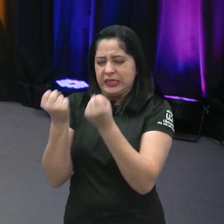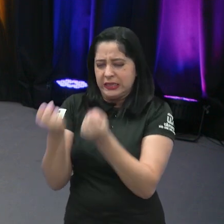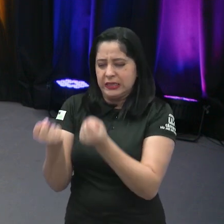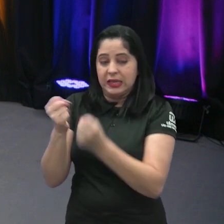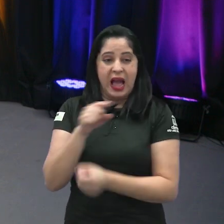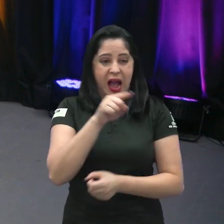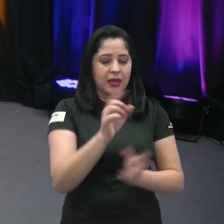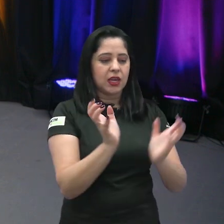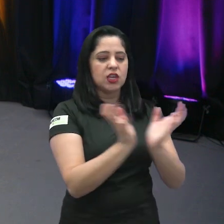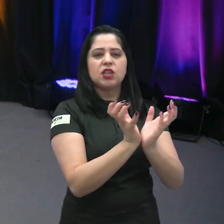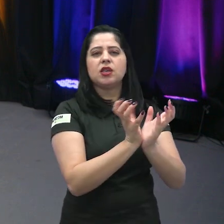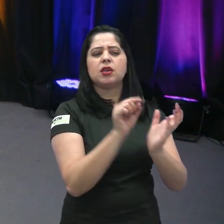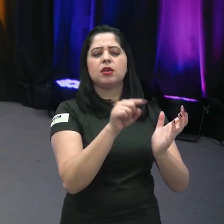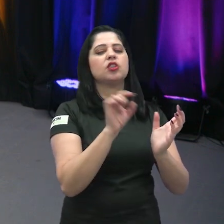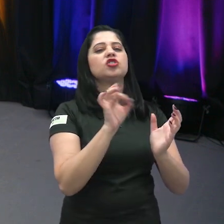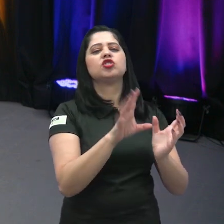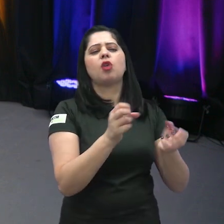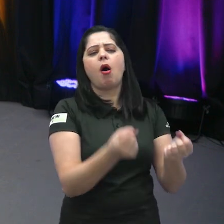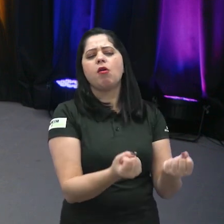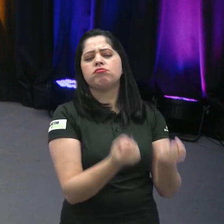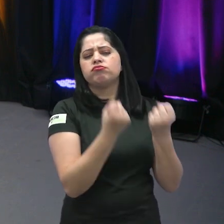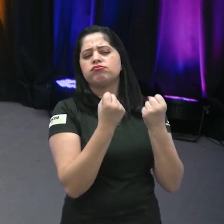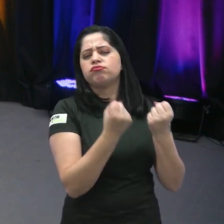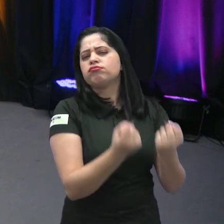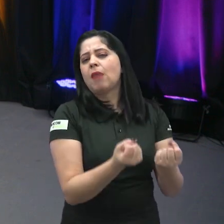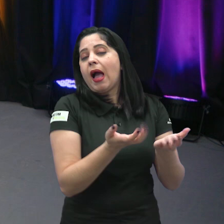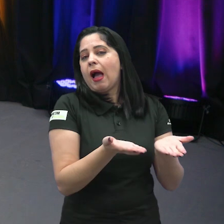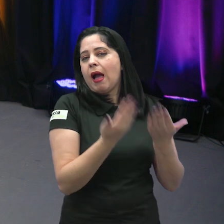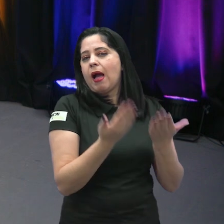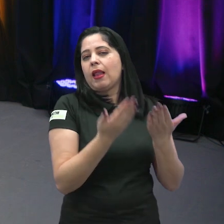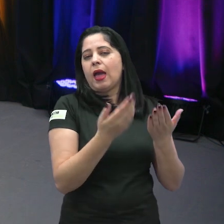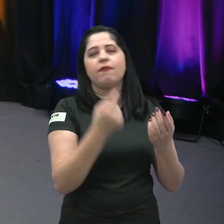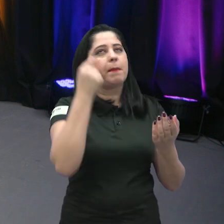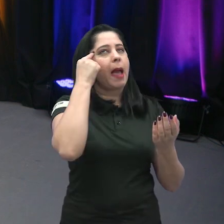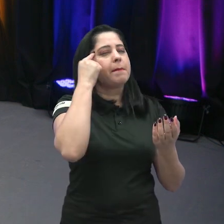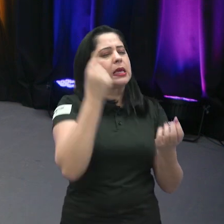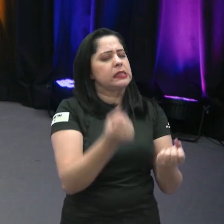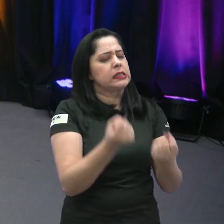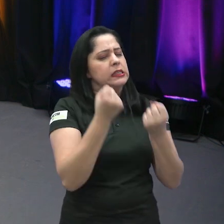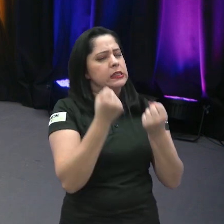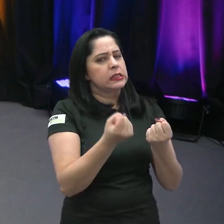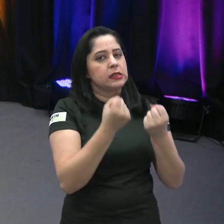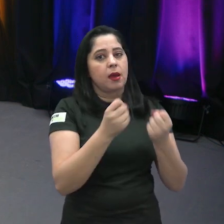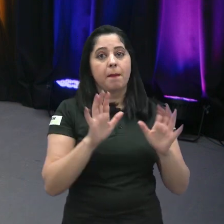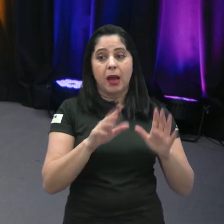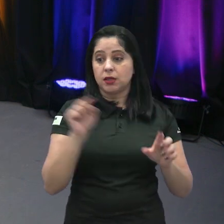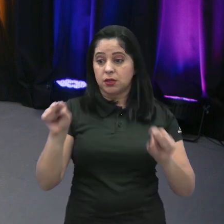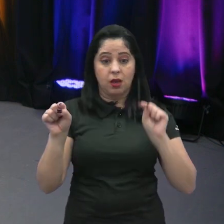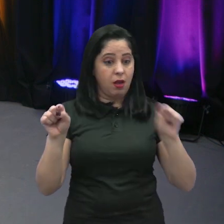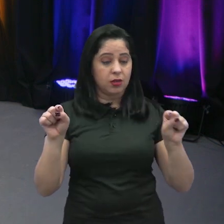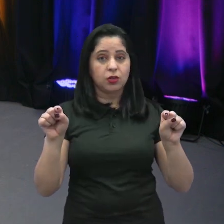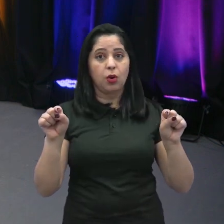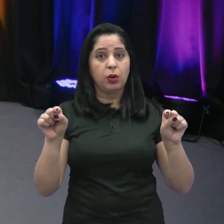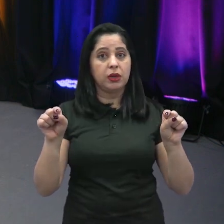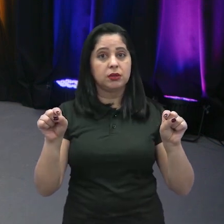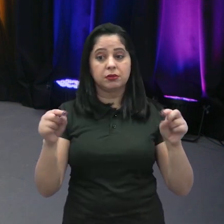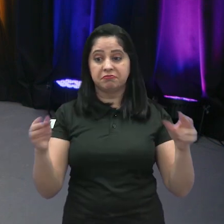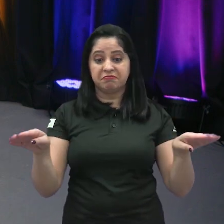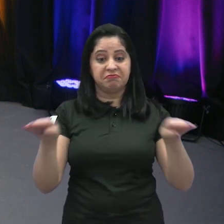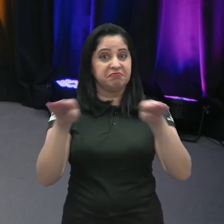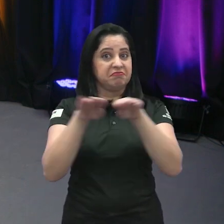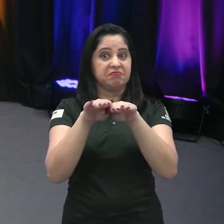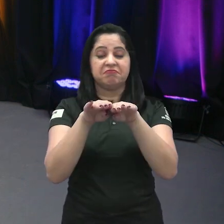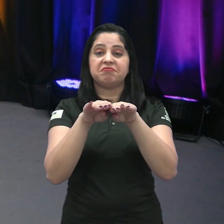parte mental, imaginando que aquela carga estivesse fazendo o trabalho de contração. E os dois grupos